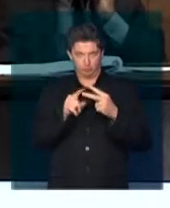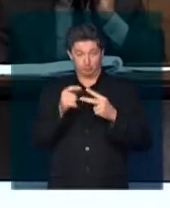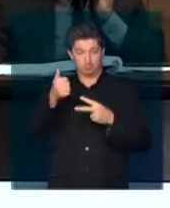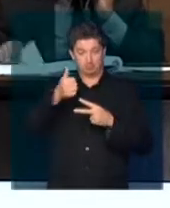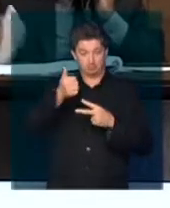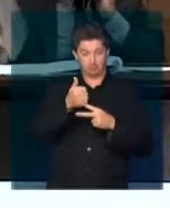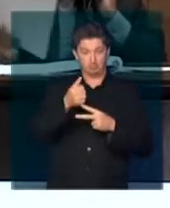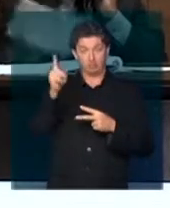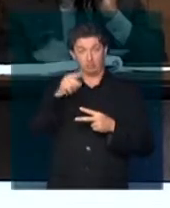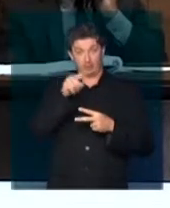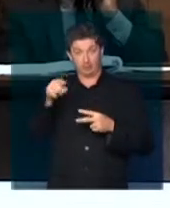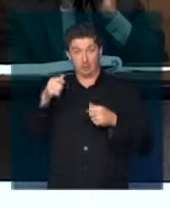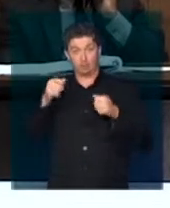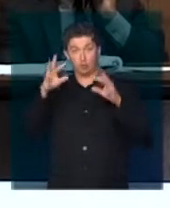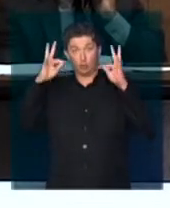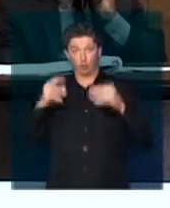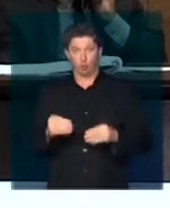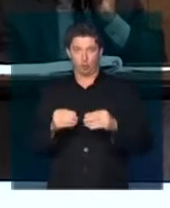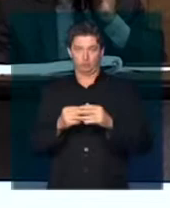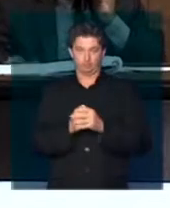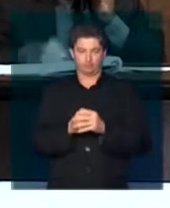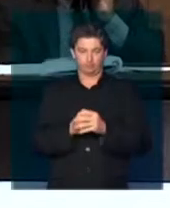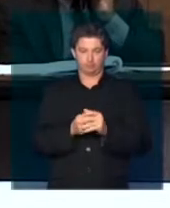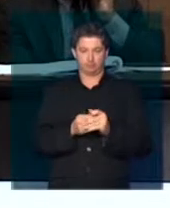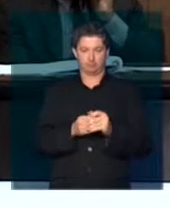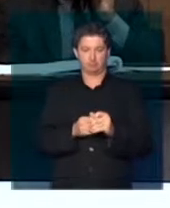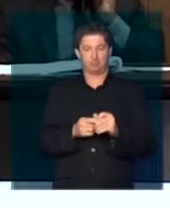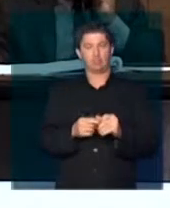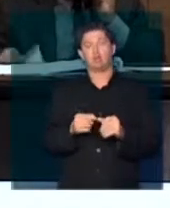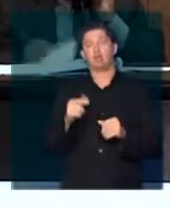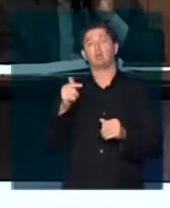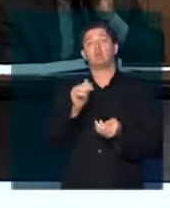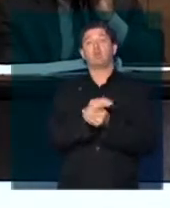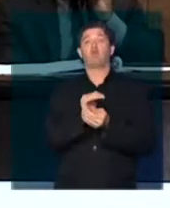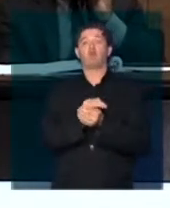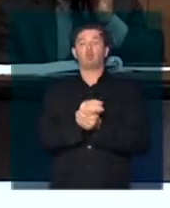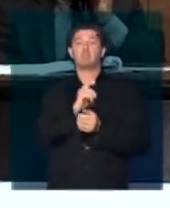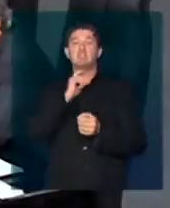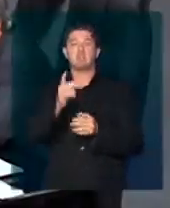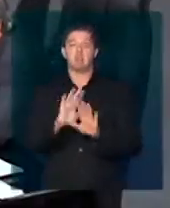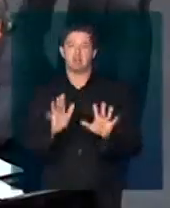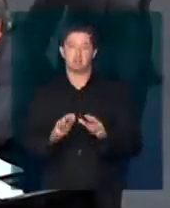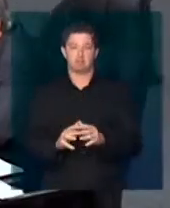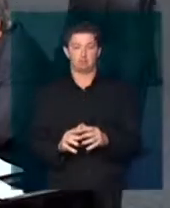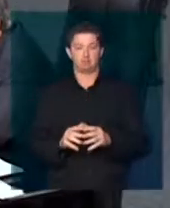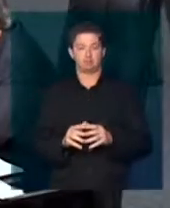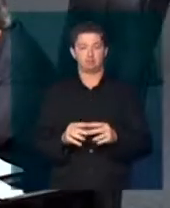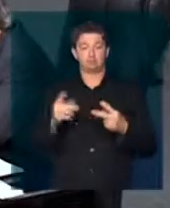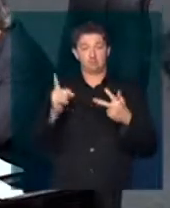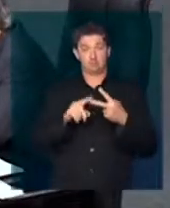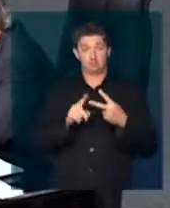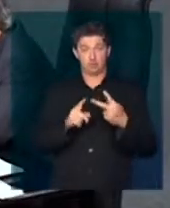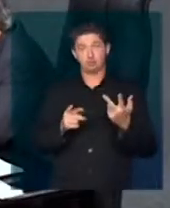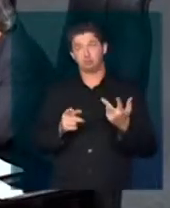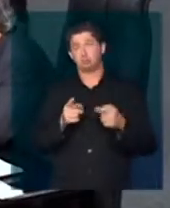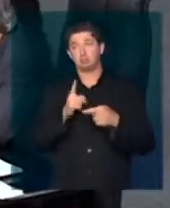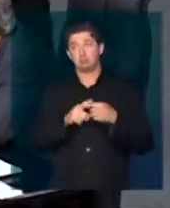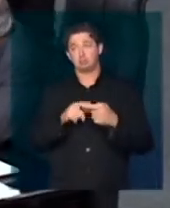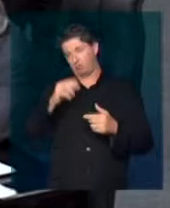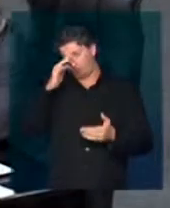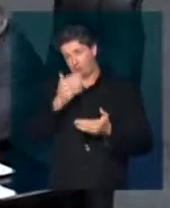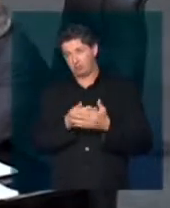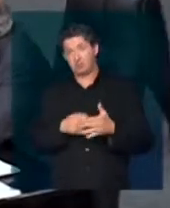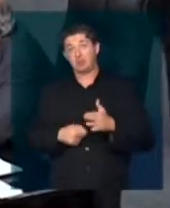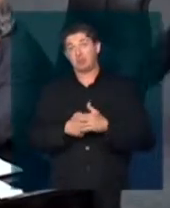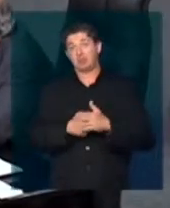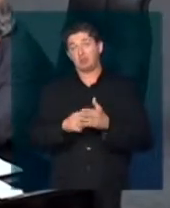Primeiro, para vetar, teria que vetar tudo. Então, deixaria sem fundo partidário nenhum. É o segundo motivo, pela convicção de